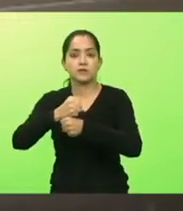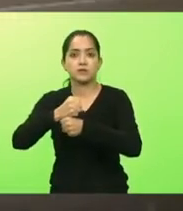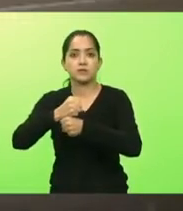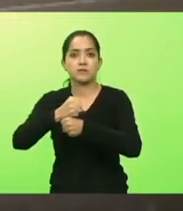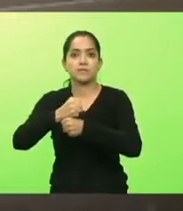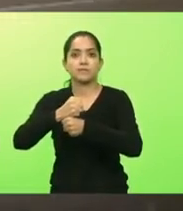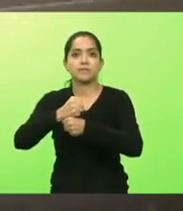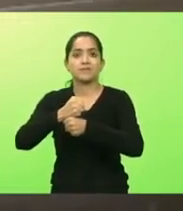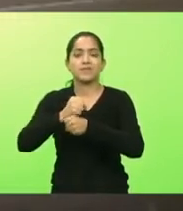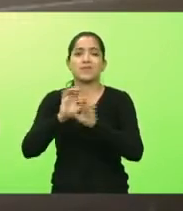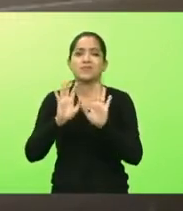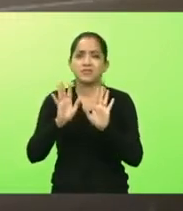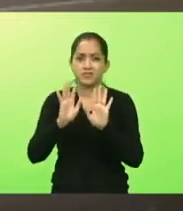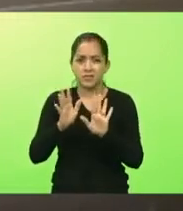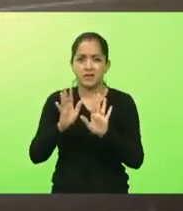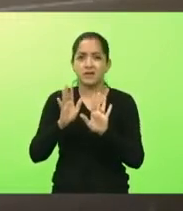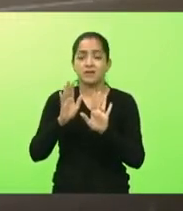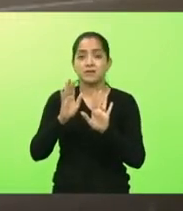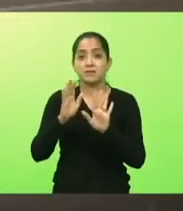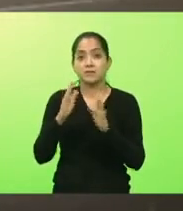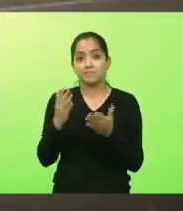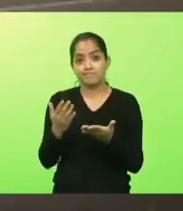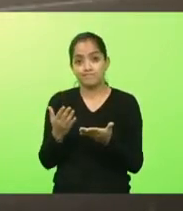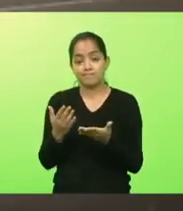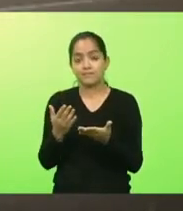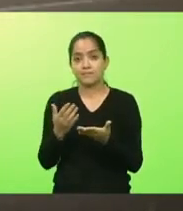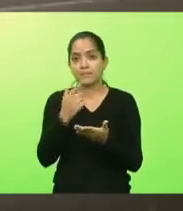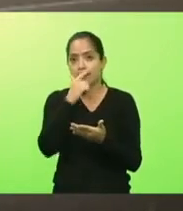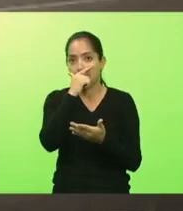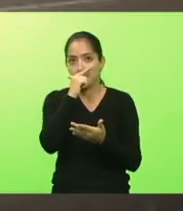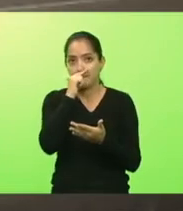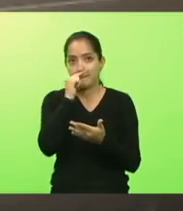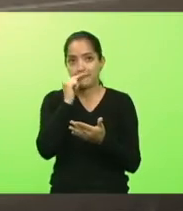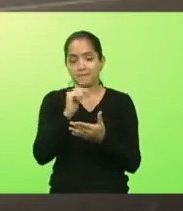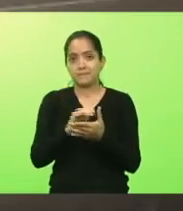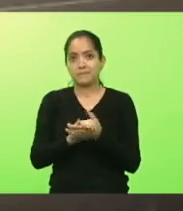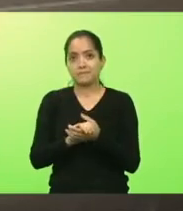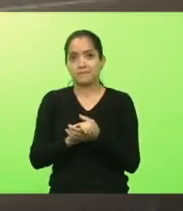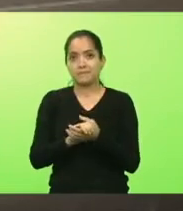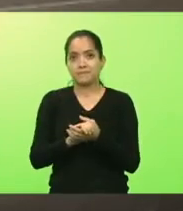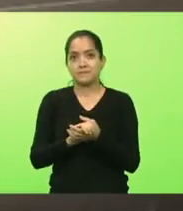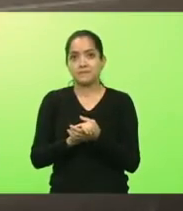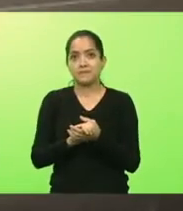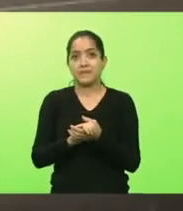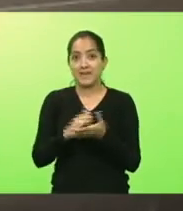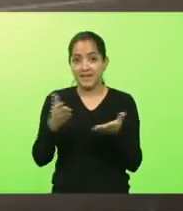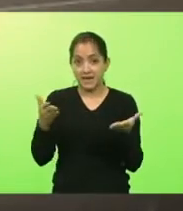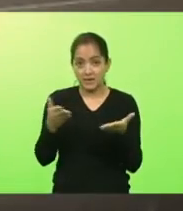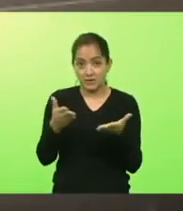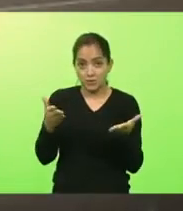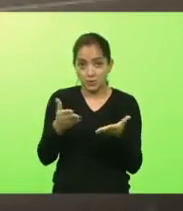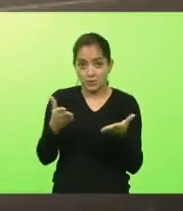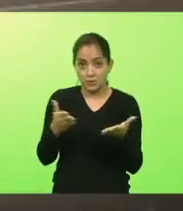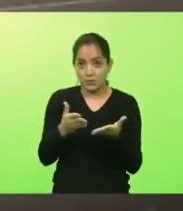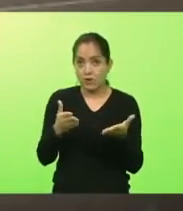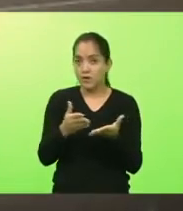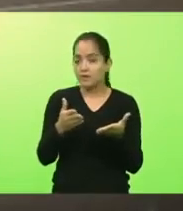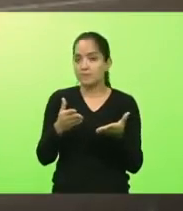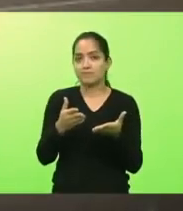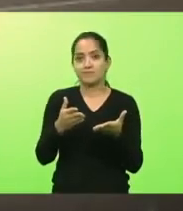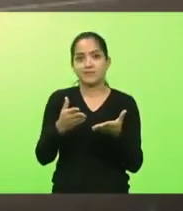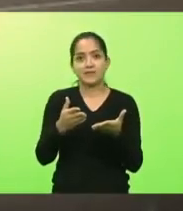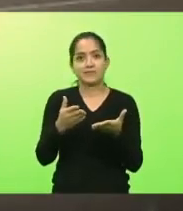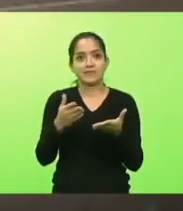plena consciência, a comunidade educativa brasileira, de que nós teremos este ano um apagão educacional,